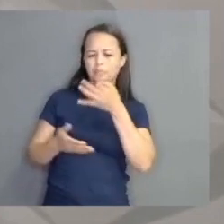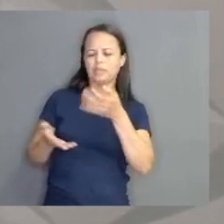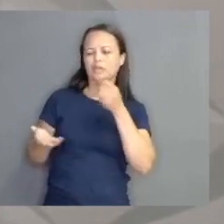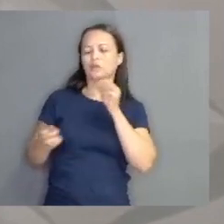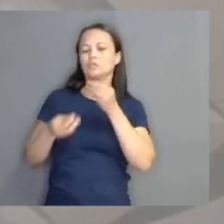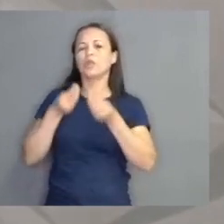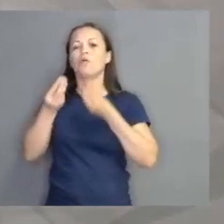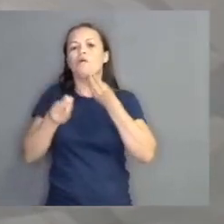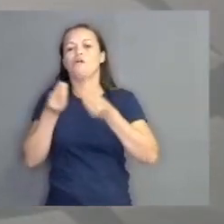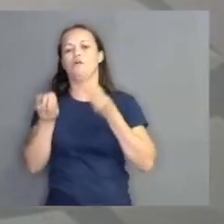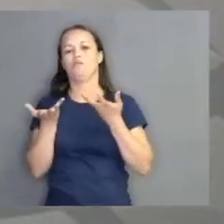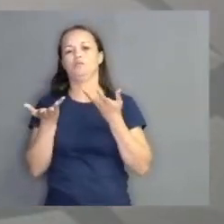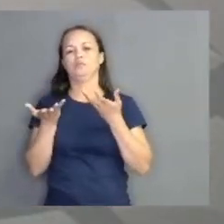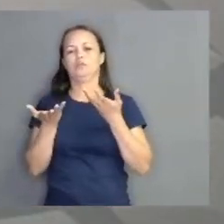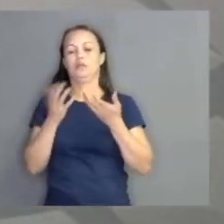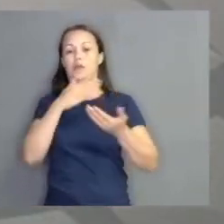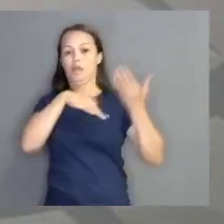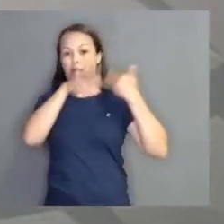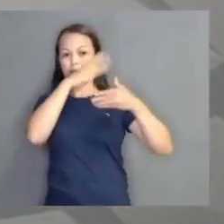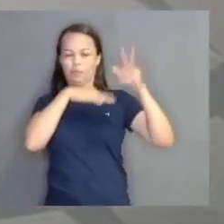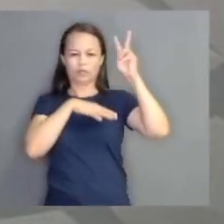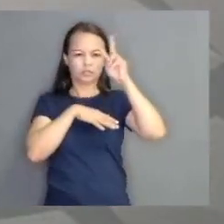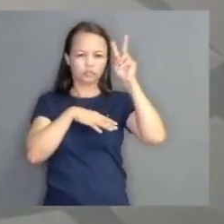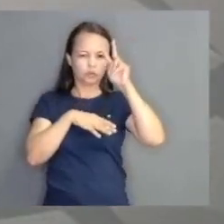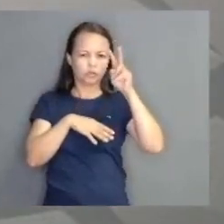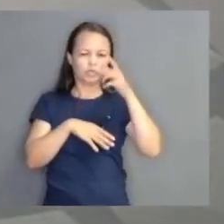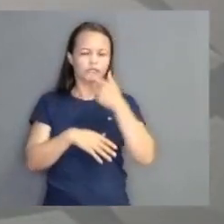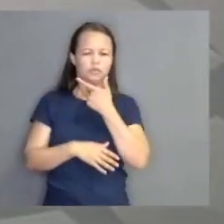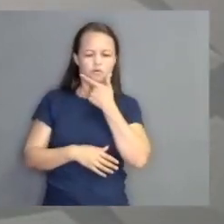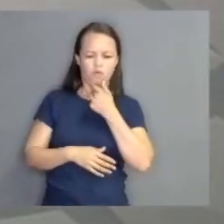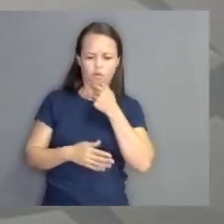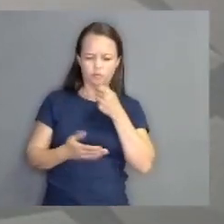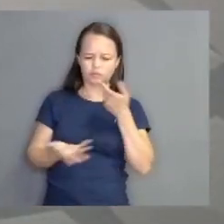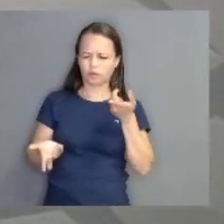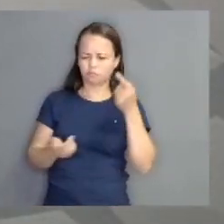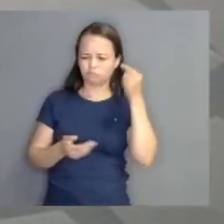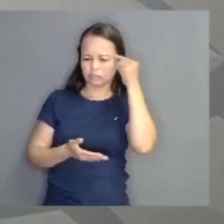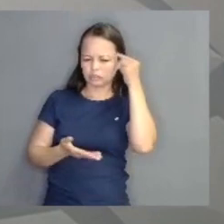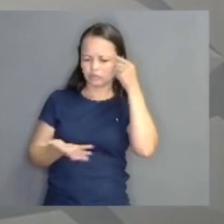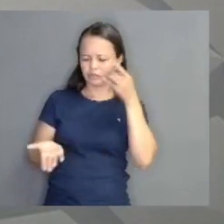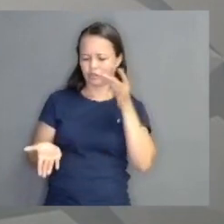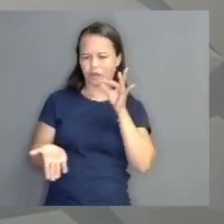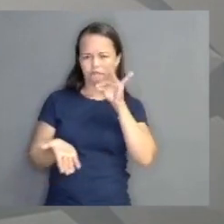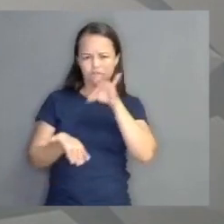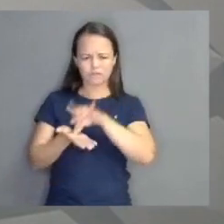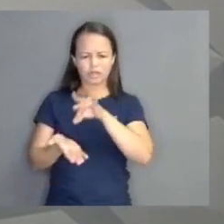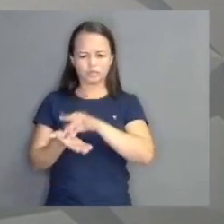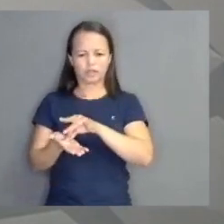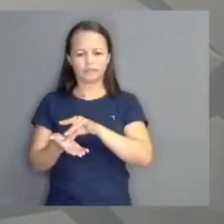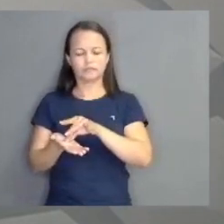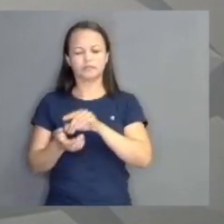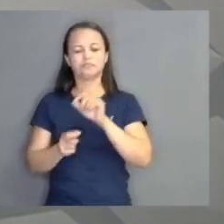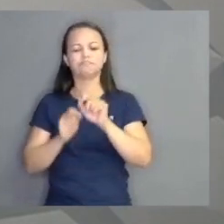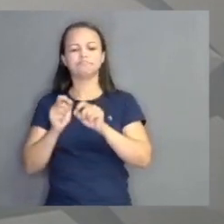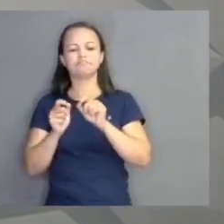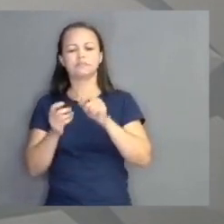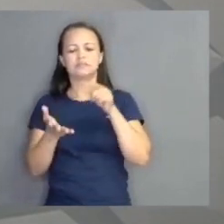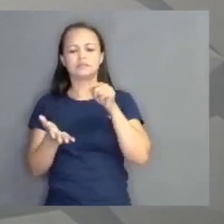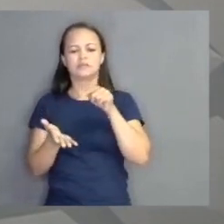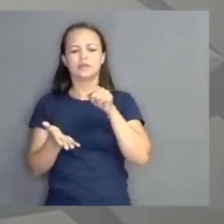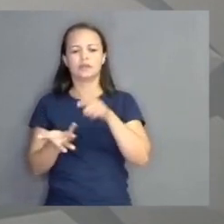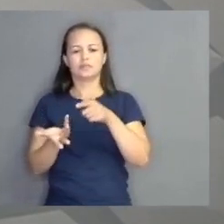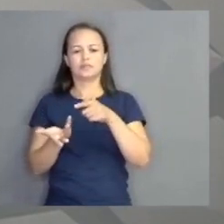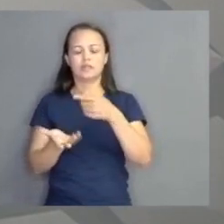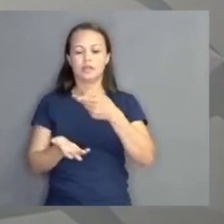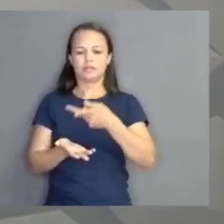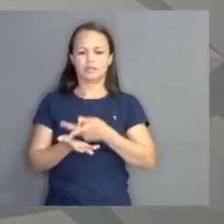época da história que o homem só se baseava, só dizia que era verdade se ele tivesse